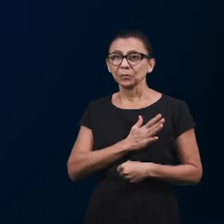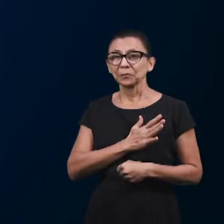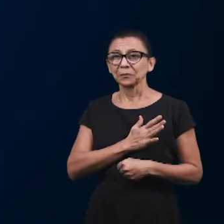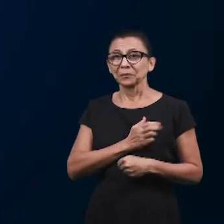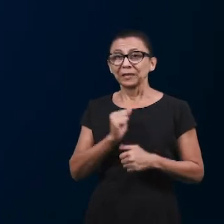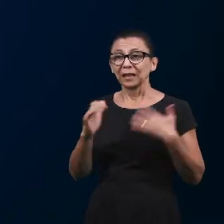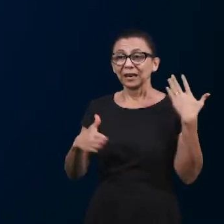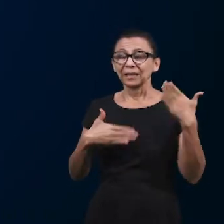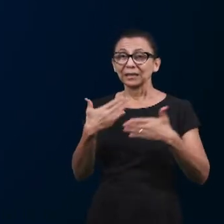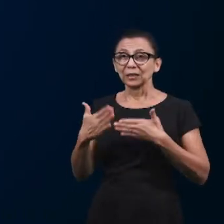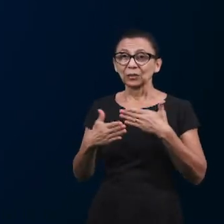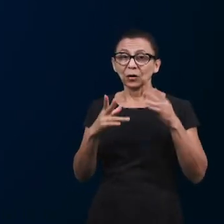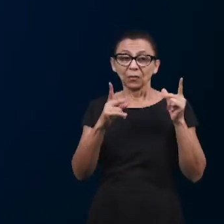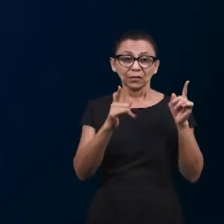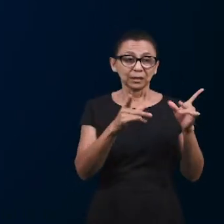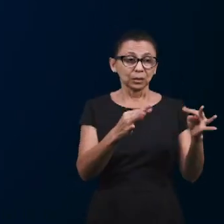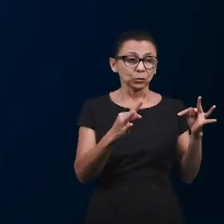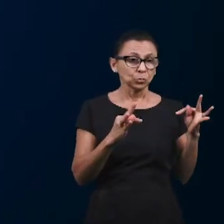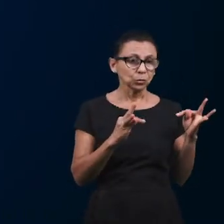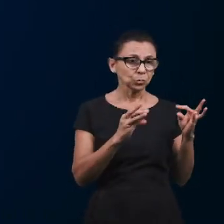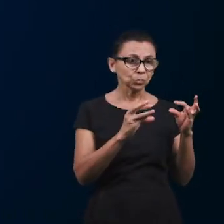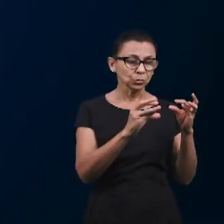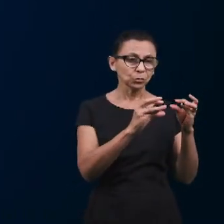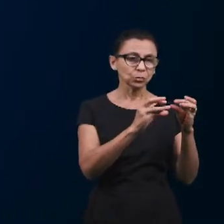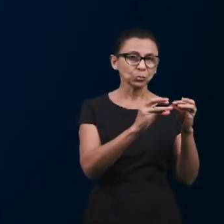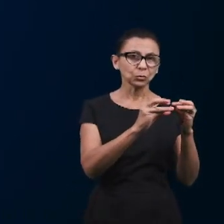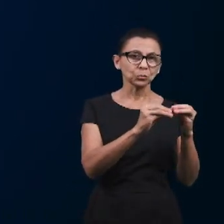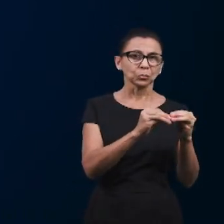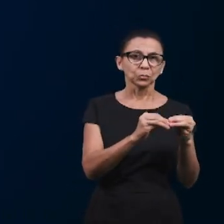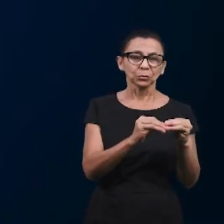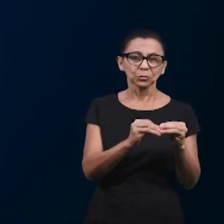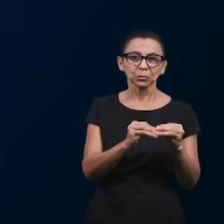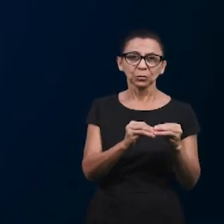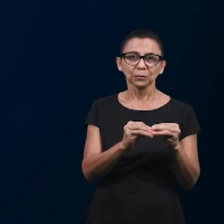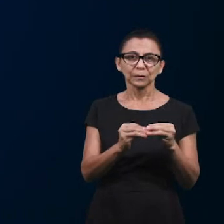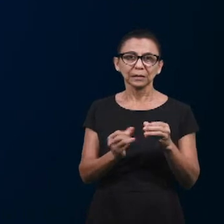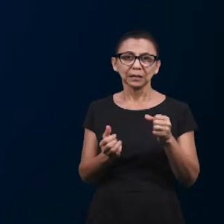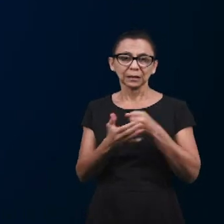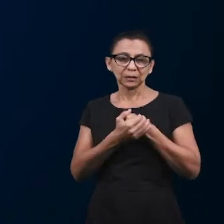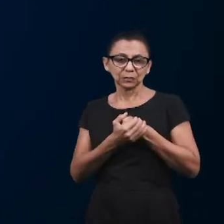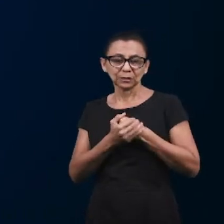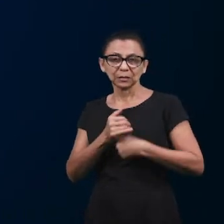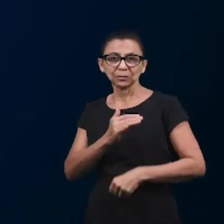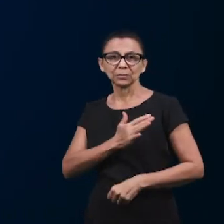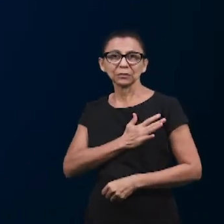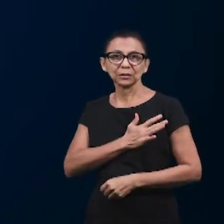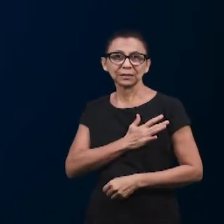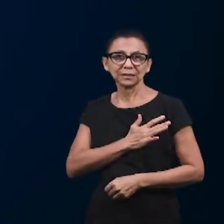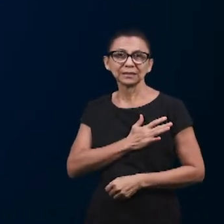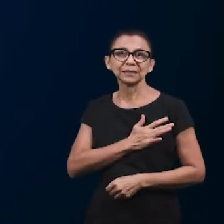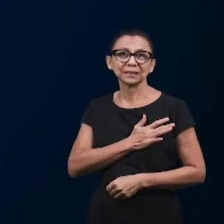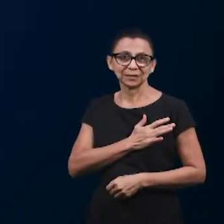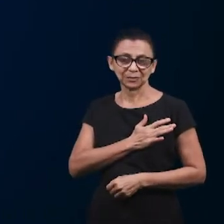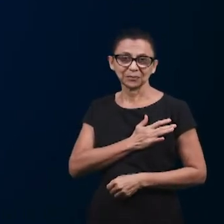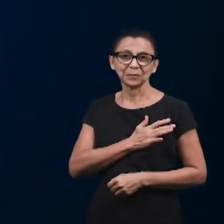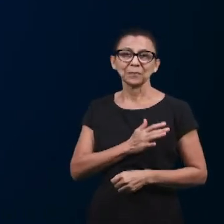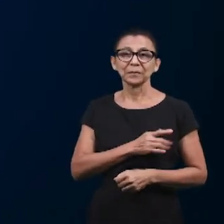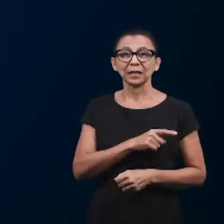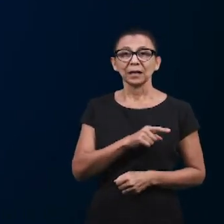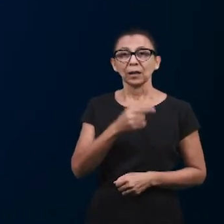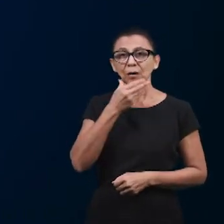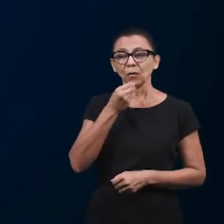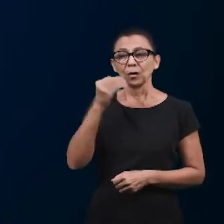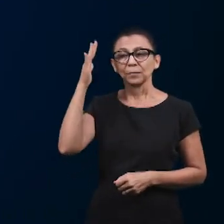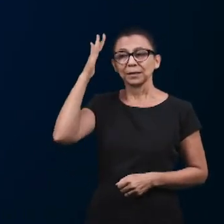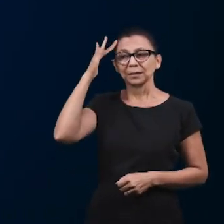aquele campo. A reação mais importante dele foi escondeu no coração. Porque ao ver aquele tesouro, aquele homem entendeu,